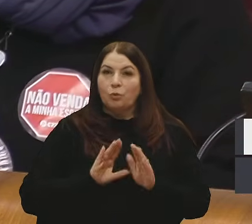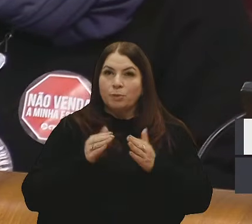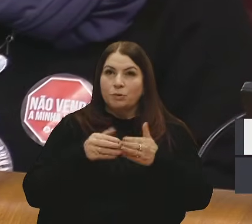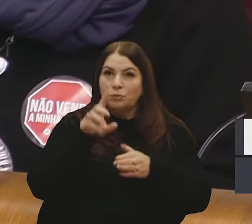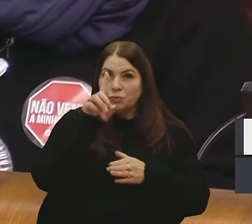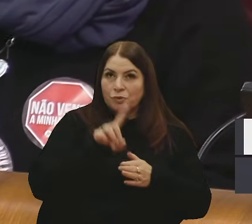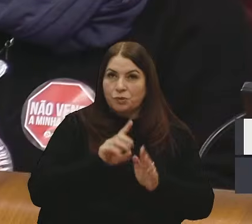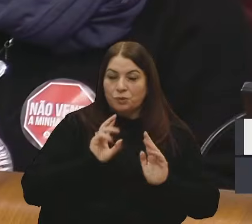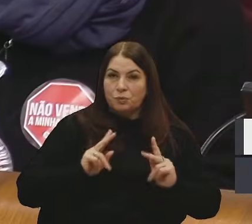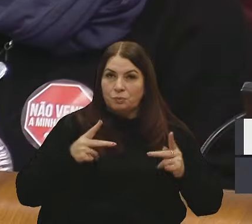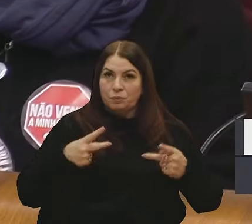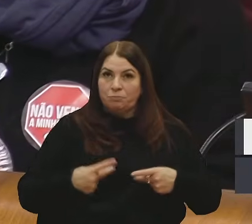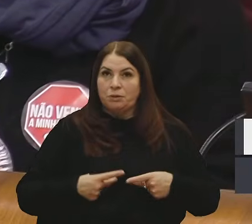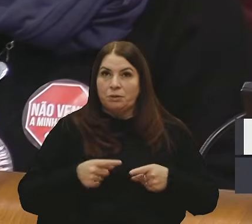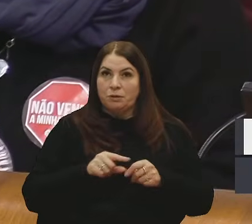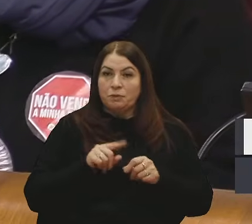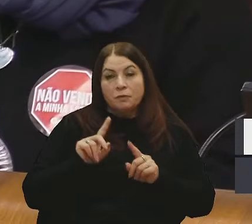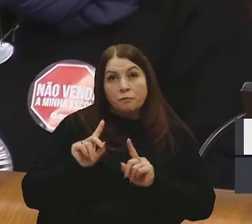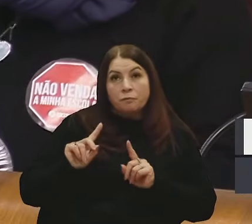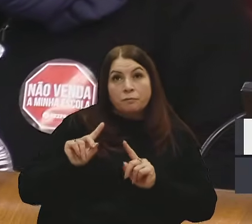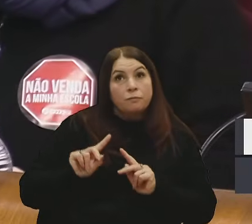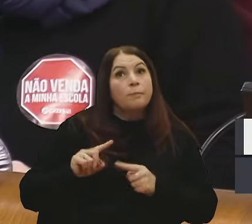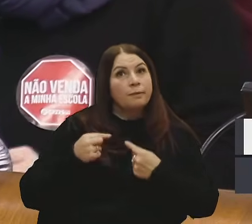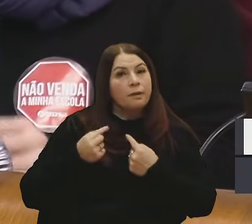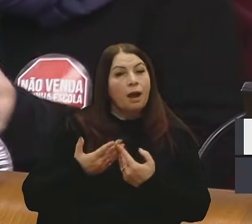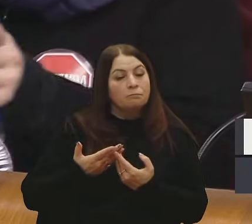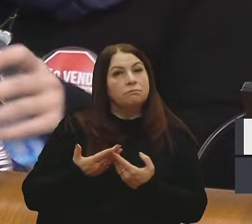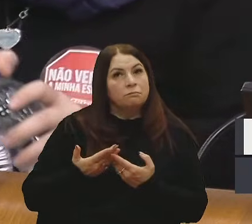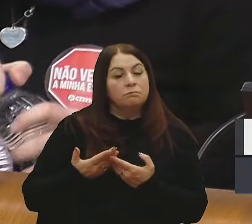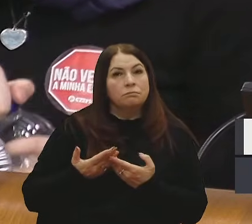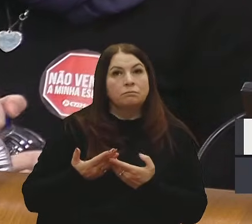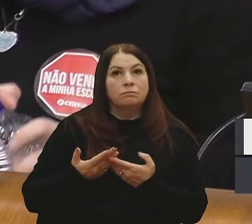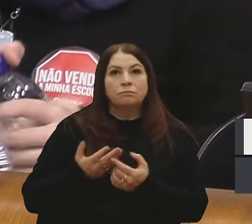Direitos Humanos foi provocada